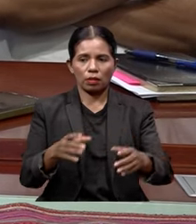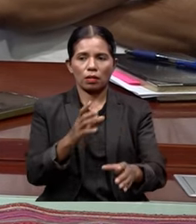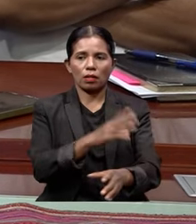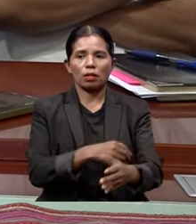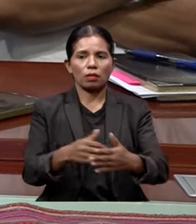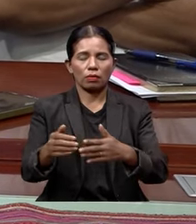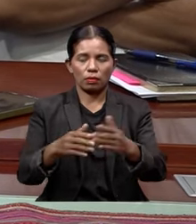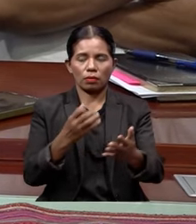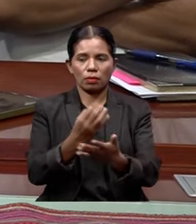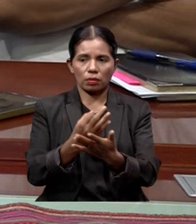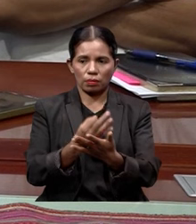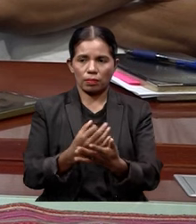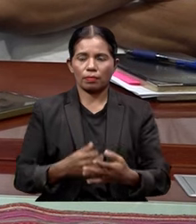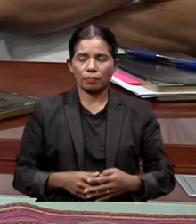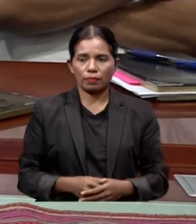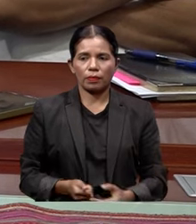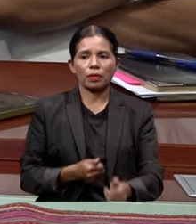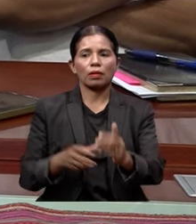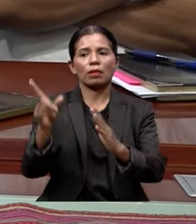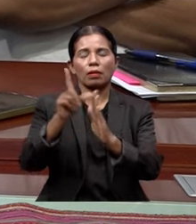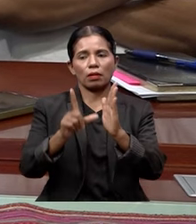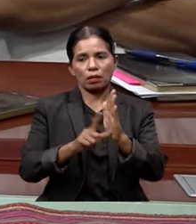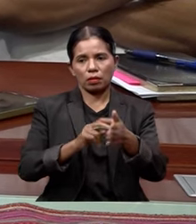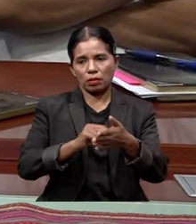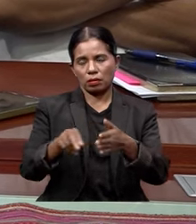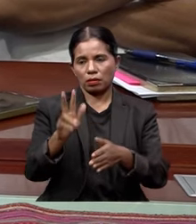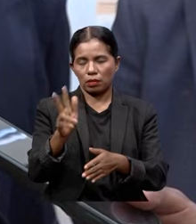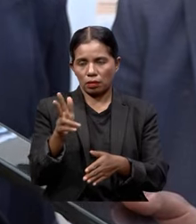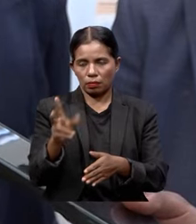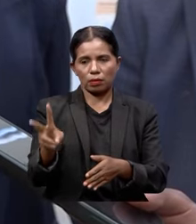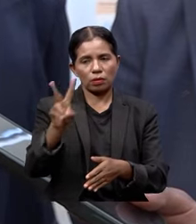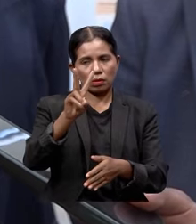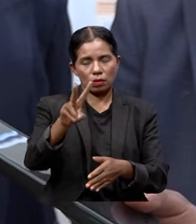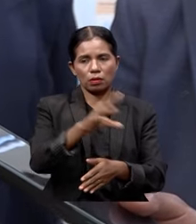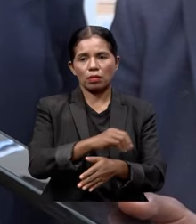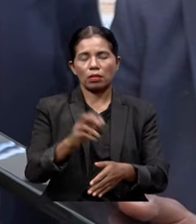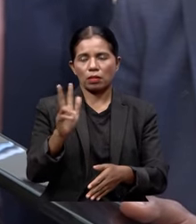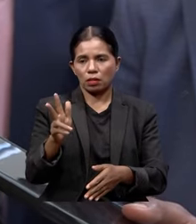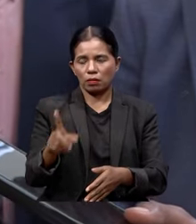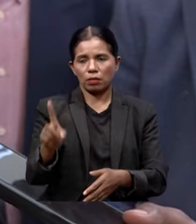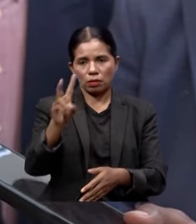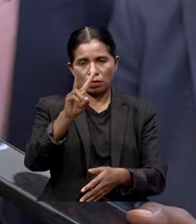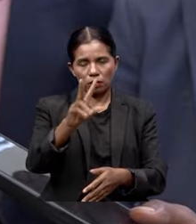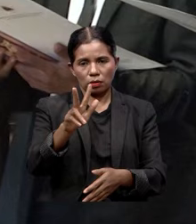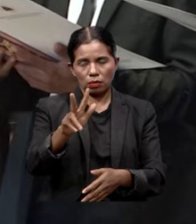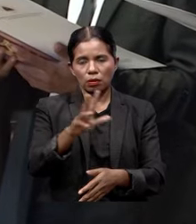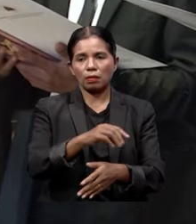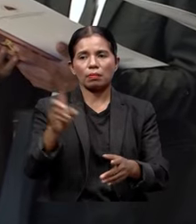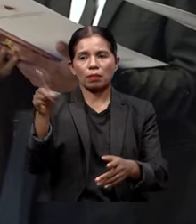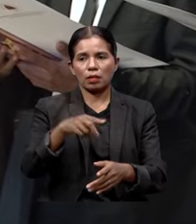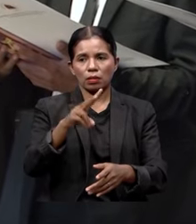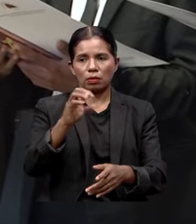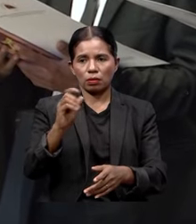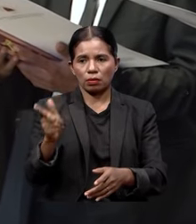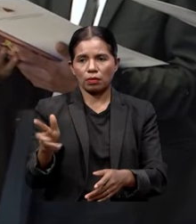conforme orçamento previsto. Tuer decreto lei número tolunulu resin rua no tolunulu resin tolu para rihun rua runulu